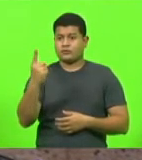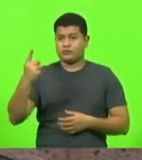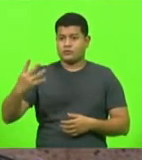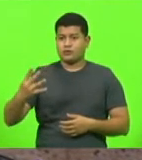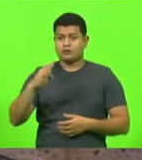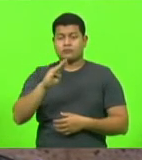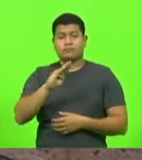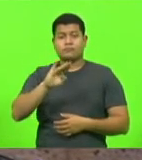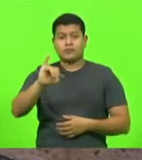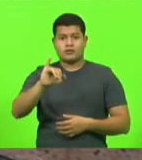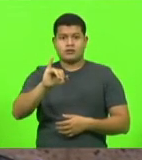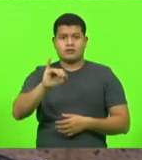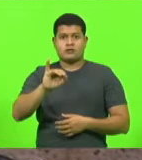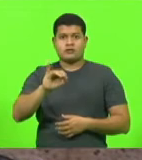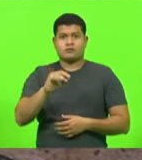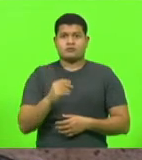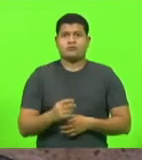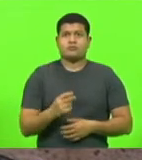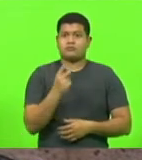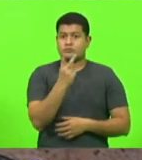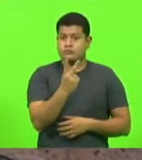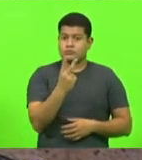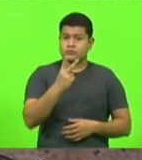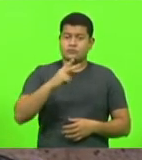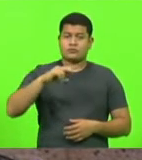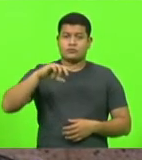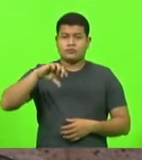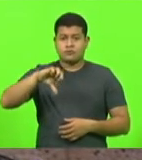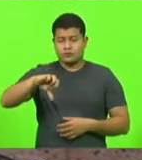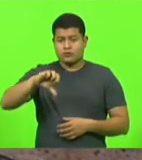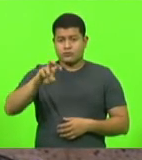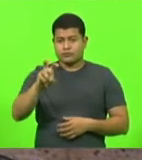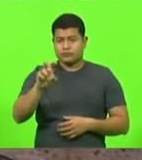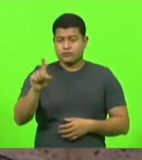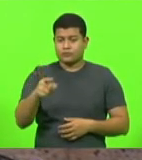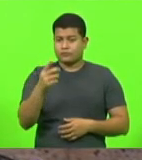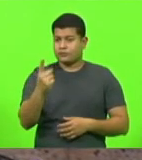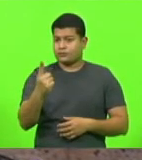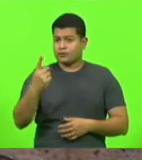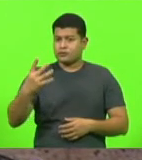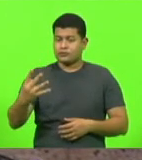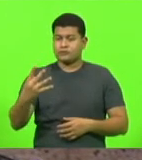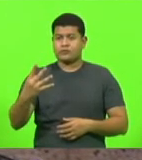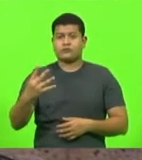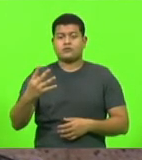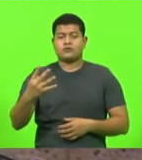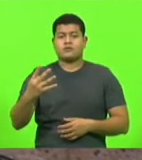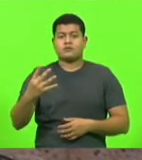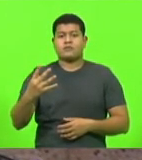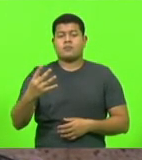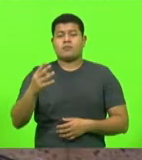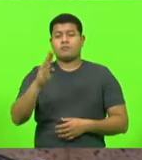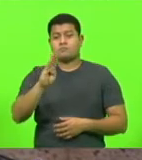bilhões. Vou repetir aqui. Entre os pontos destacados está o investimento de 295,14